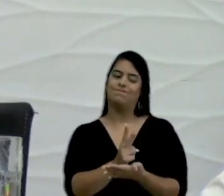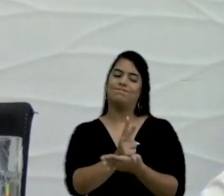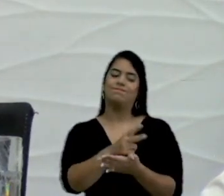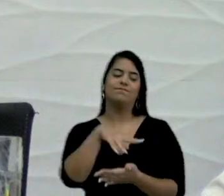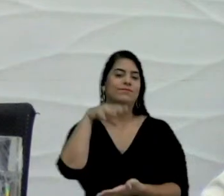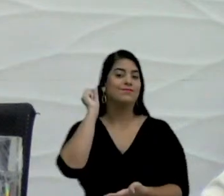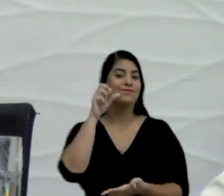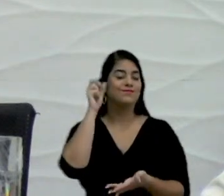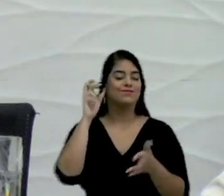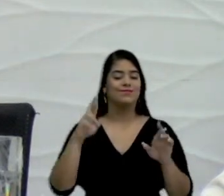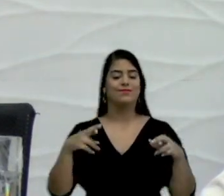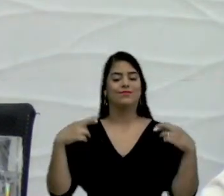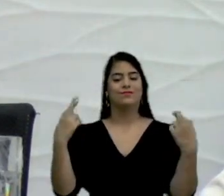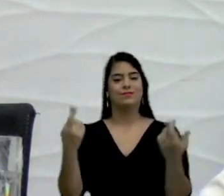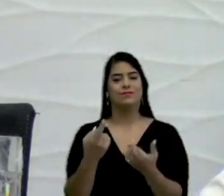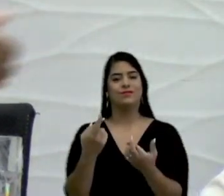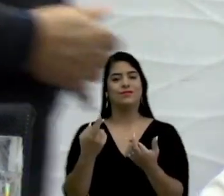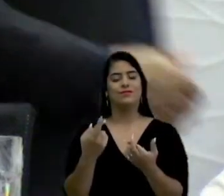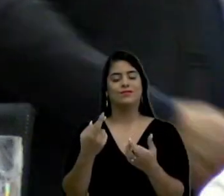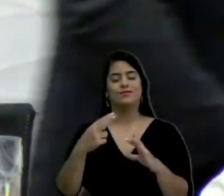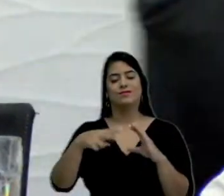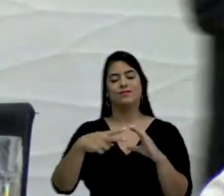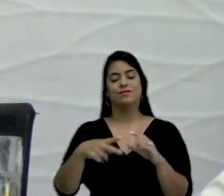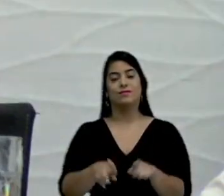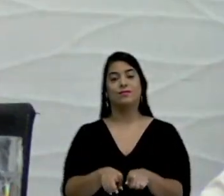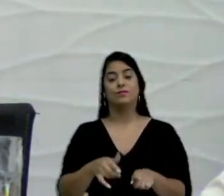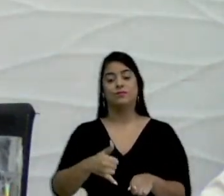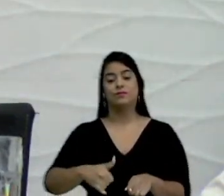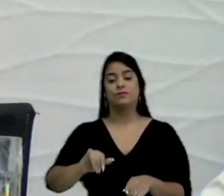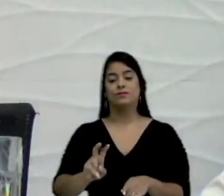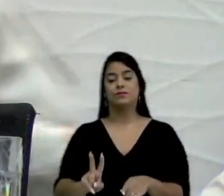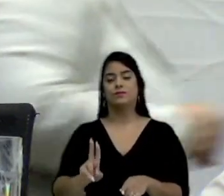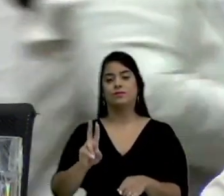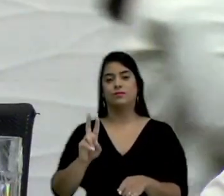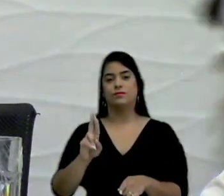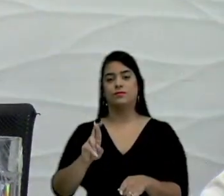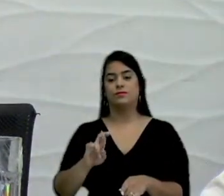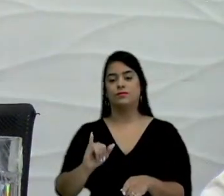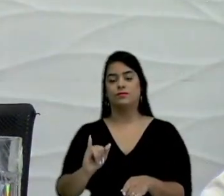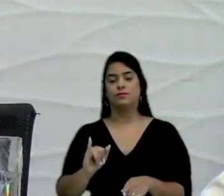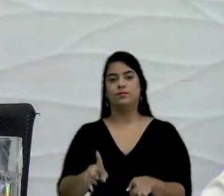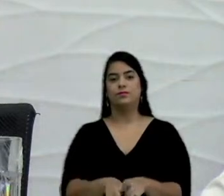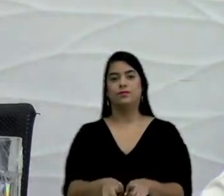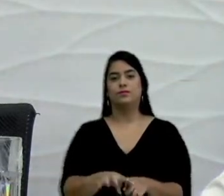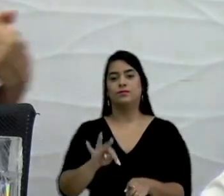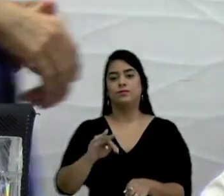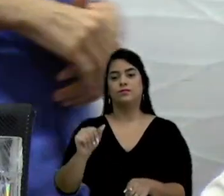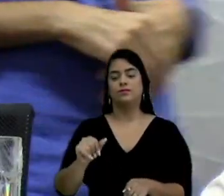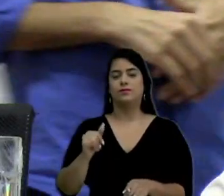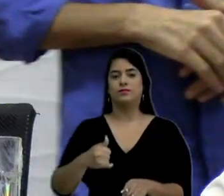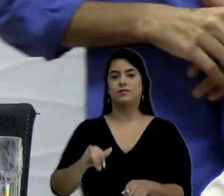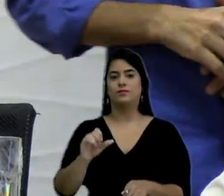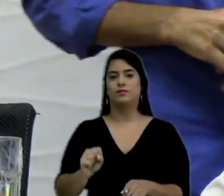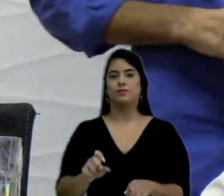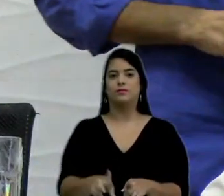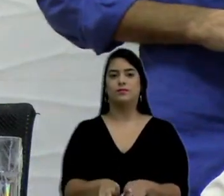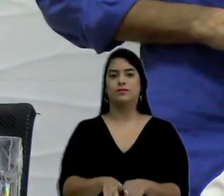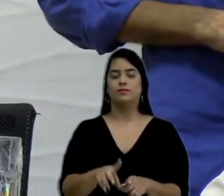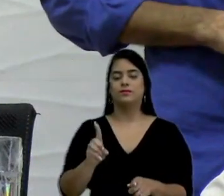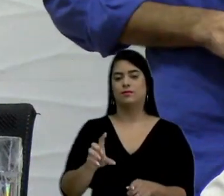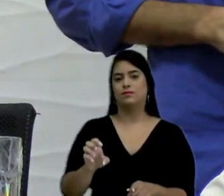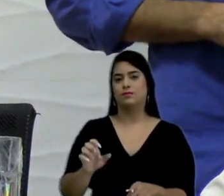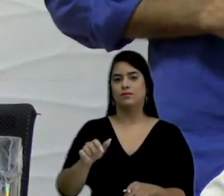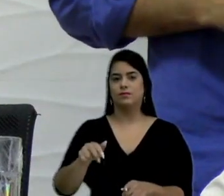D associações da câmara também a Iuri Melo no dia de hoje a thí lima a denilsa Pacheco